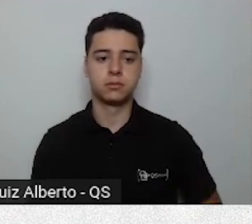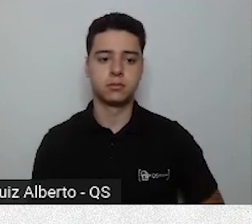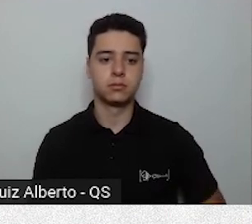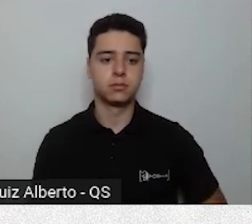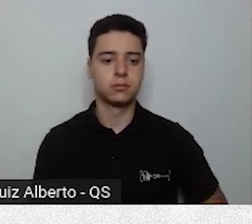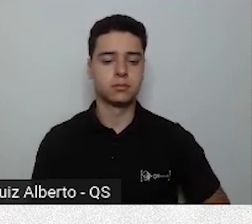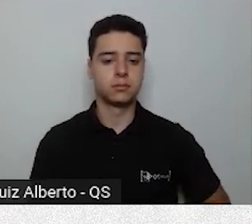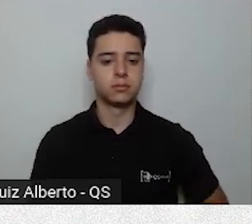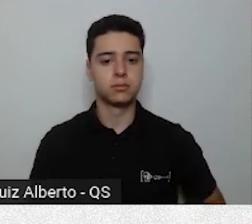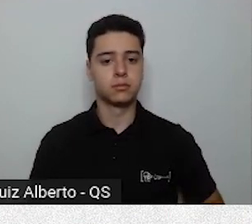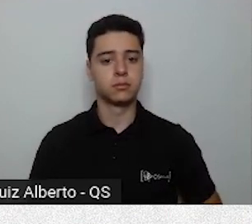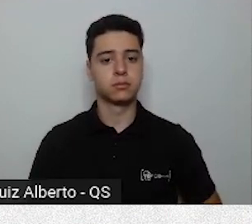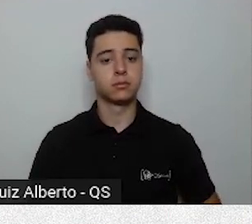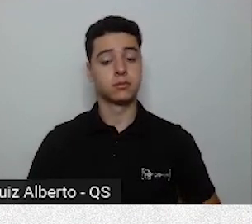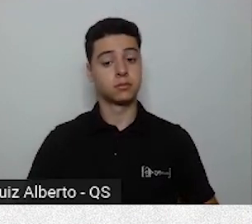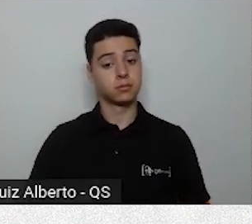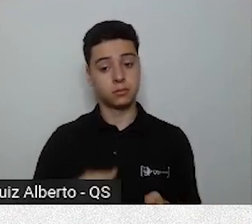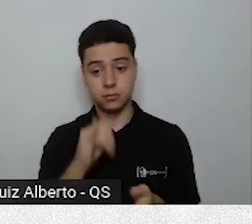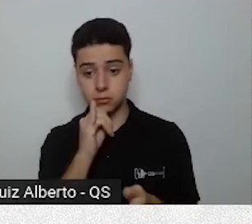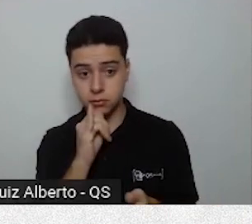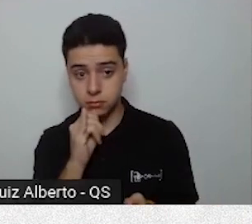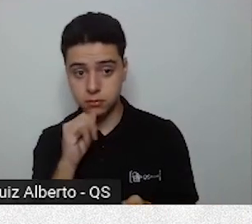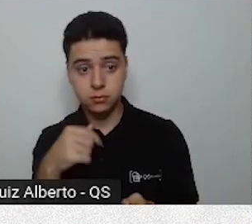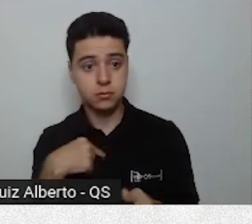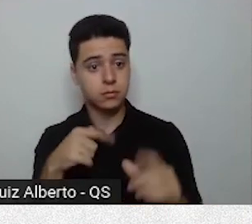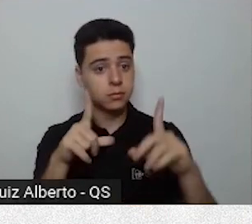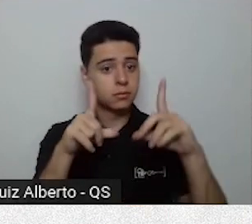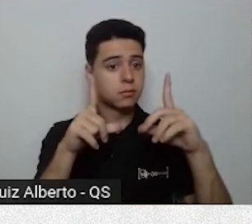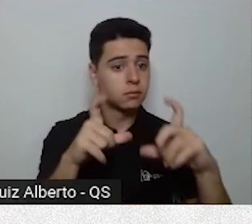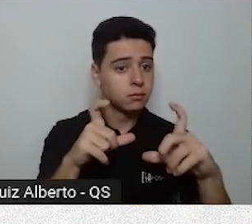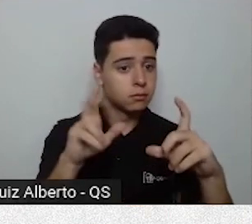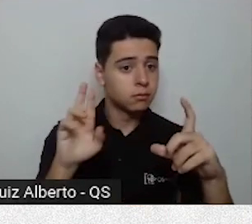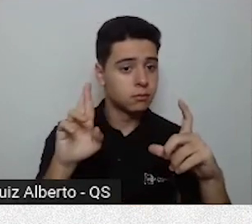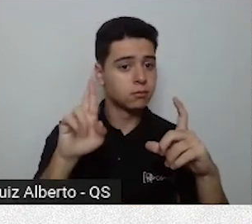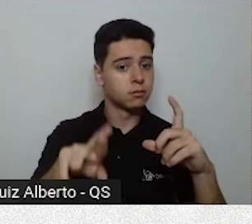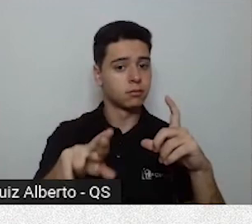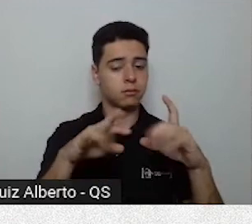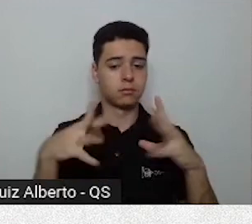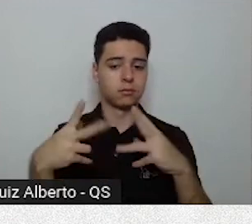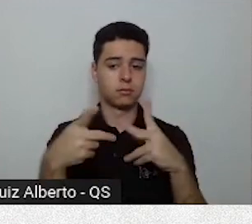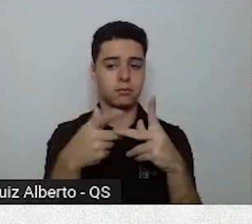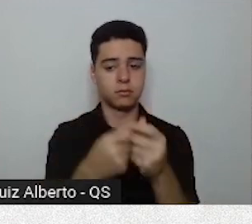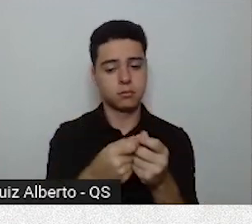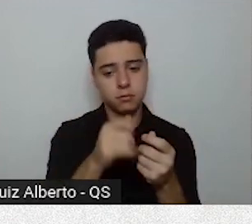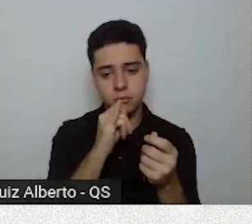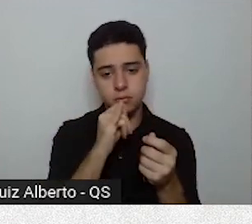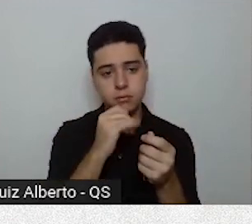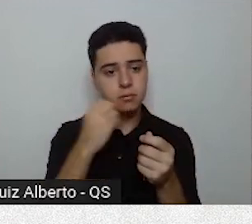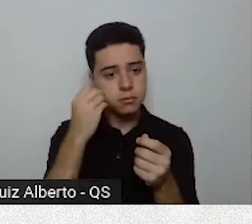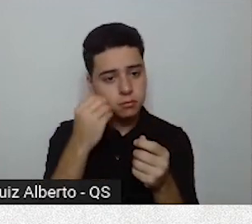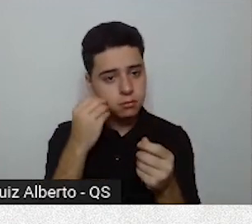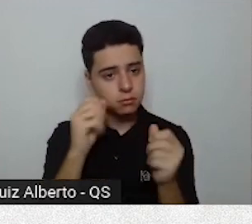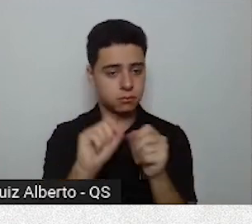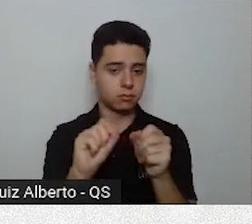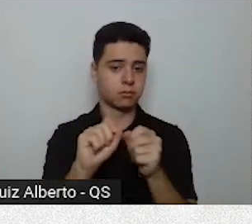Essa imagem é o resultado desse exercício, né, desse primeiro exercício.